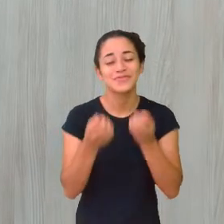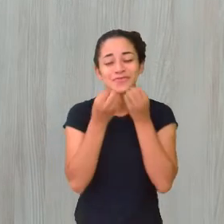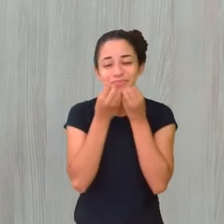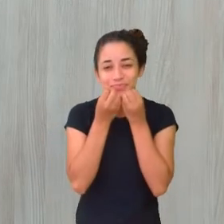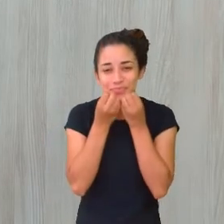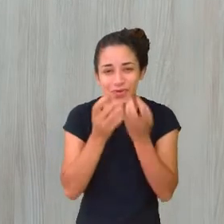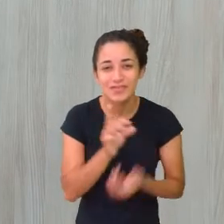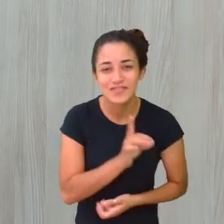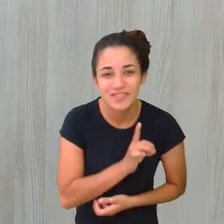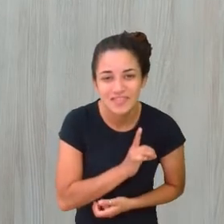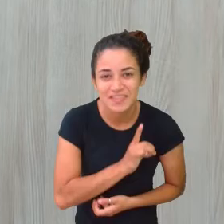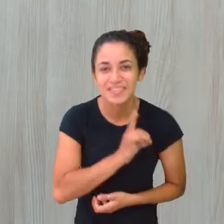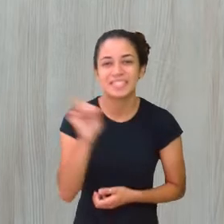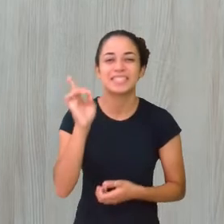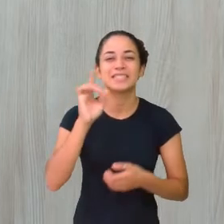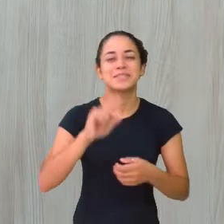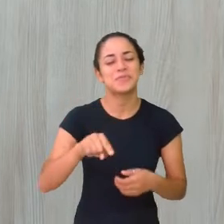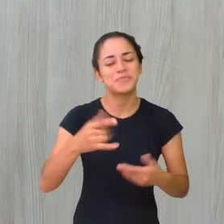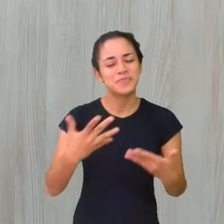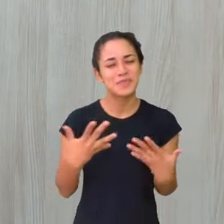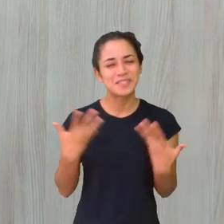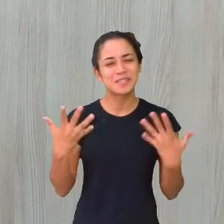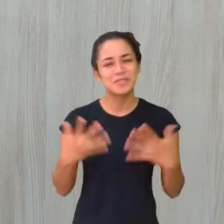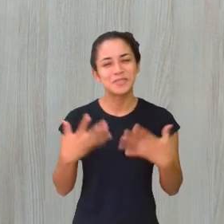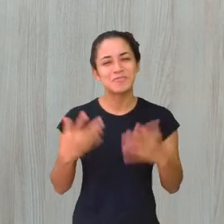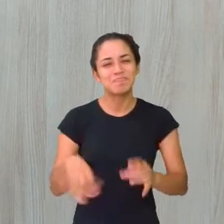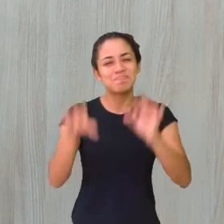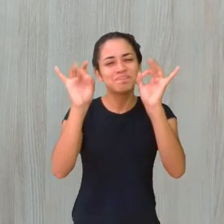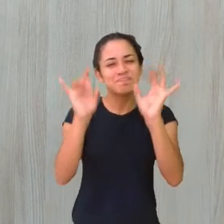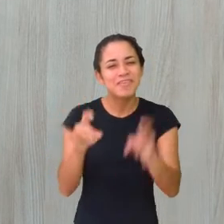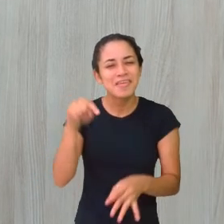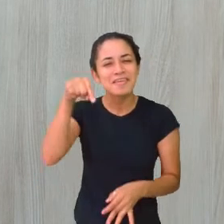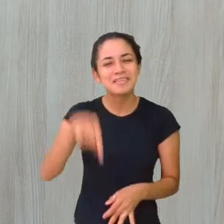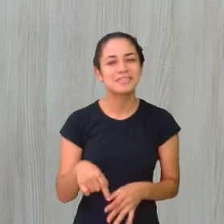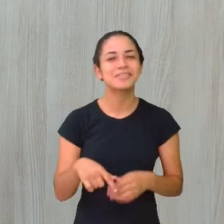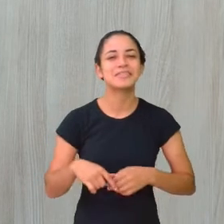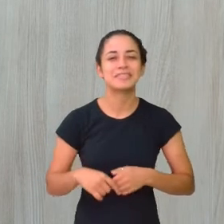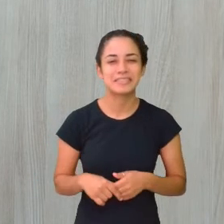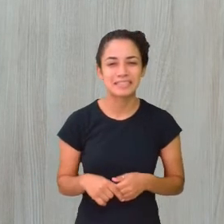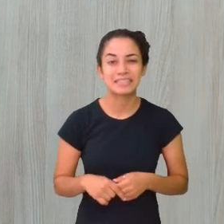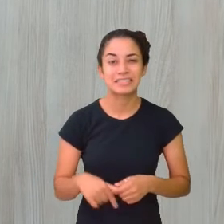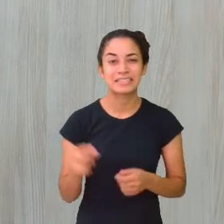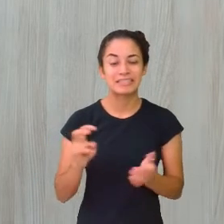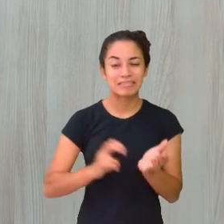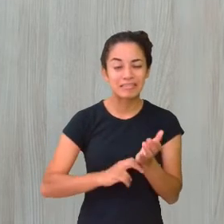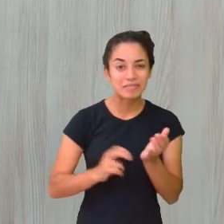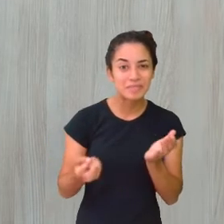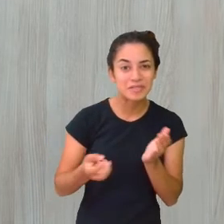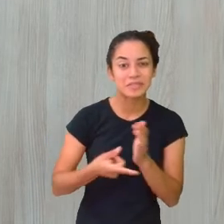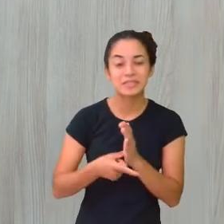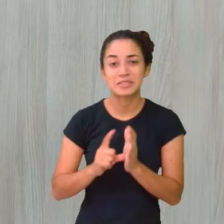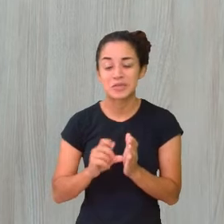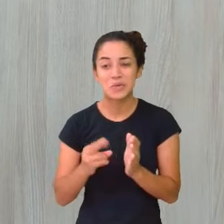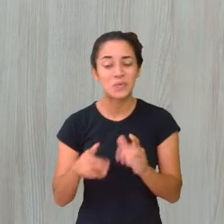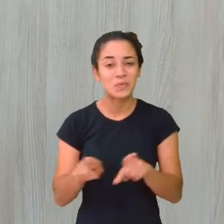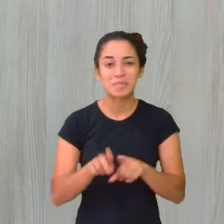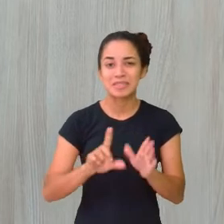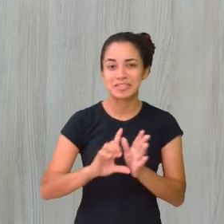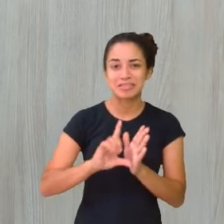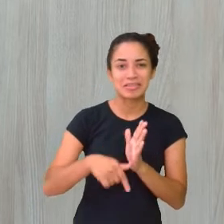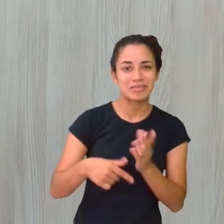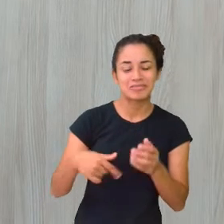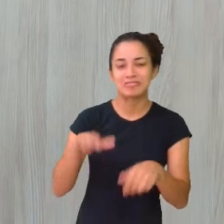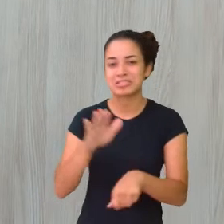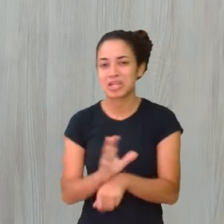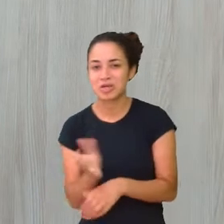dia, Gilson. É uma alegria, um privilégio estar aqui, não é? Cedinho ou tarde, noite, quando